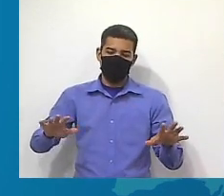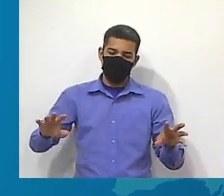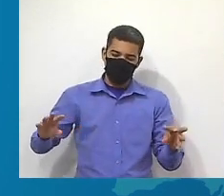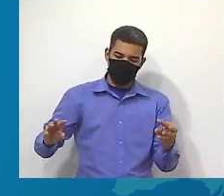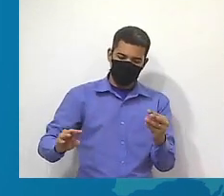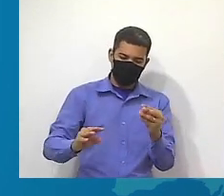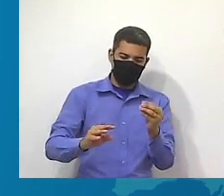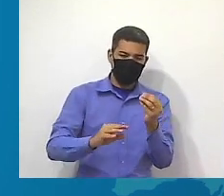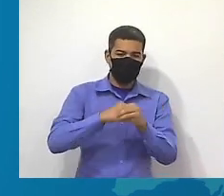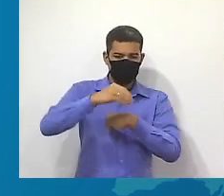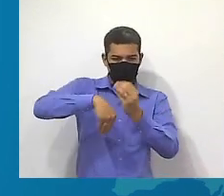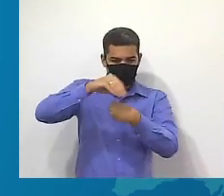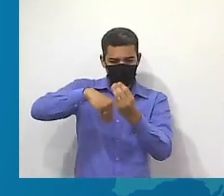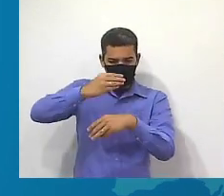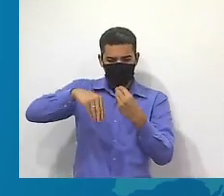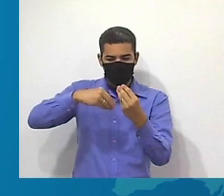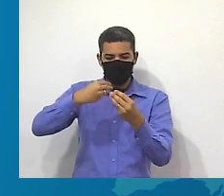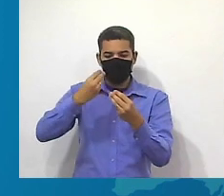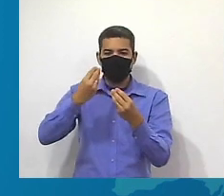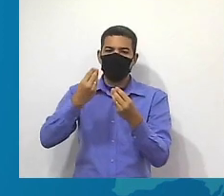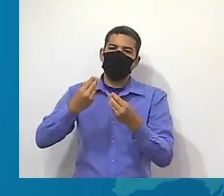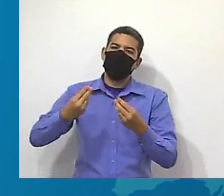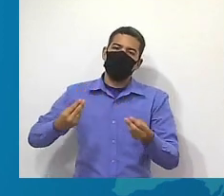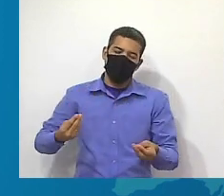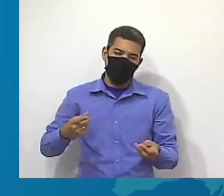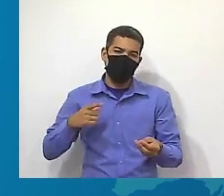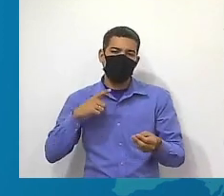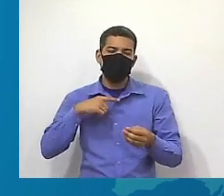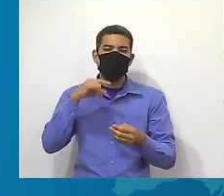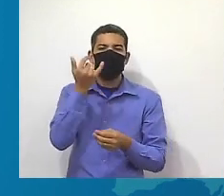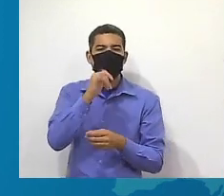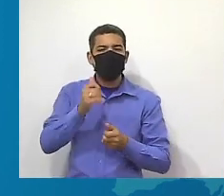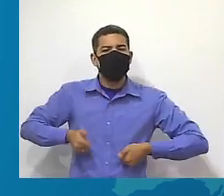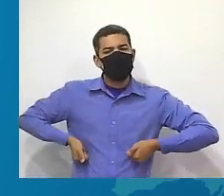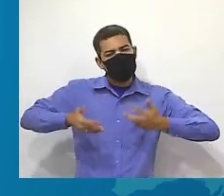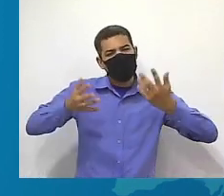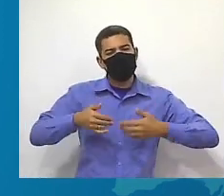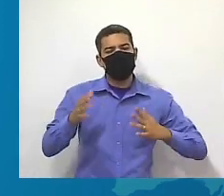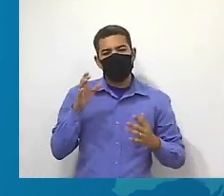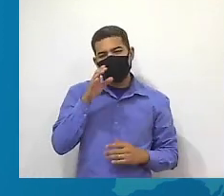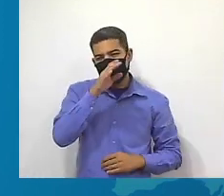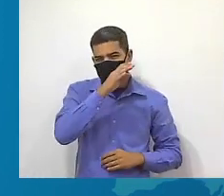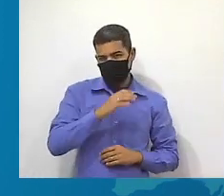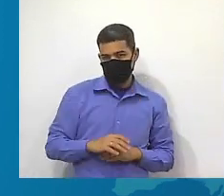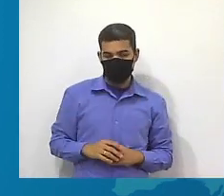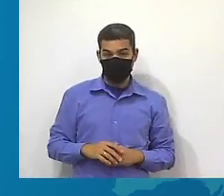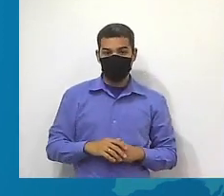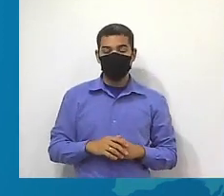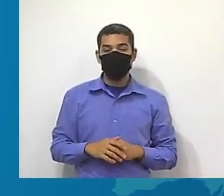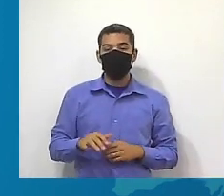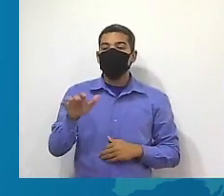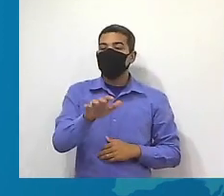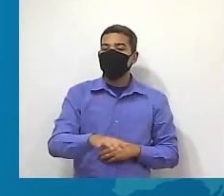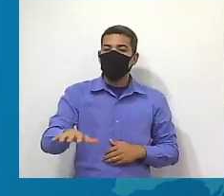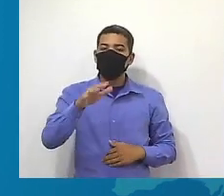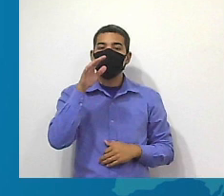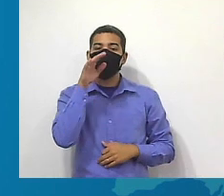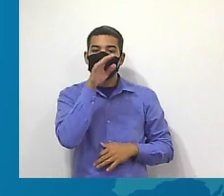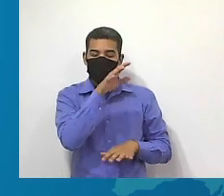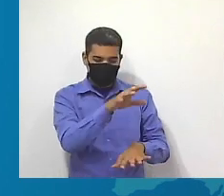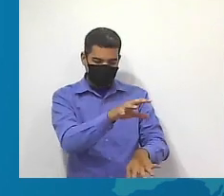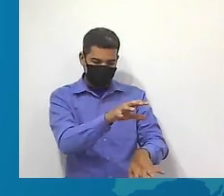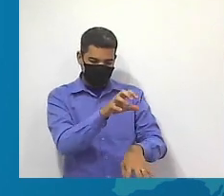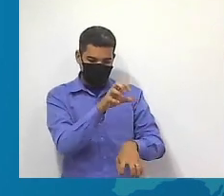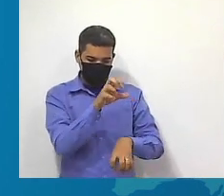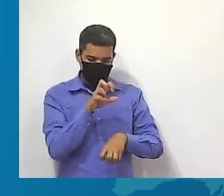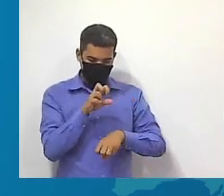e oxigênio, acontece, muita energia é liberada na forma de calor. O ambiente, recebendo esse calor, vai ter a